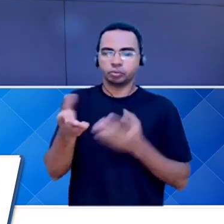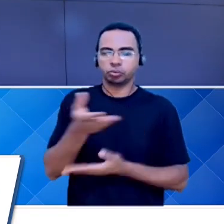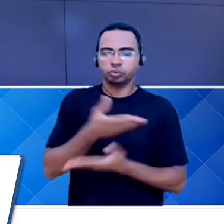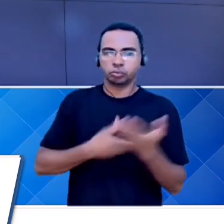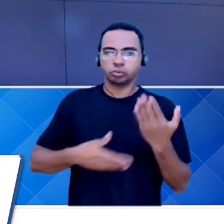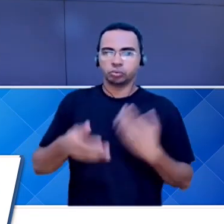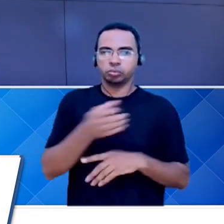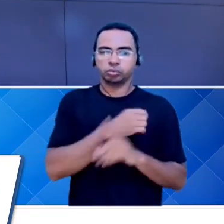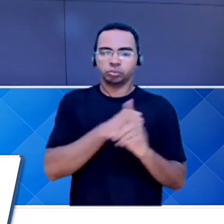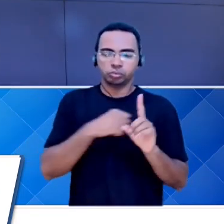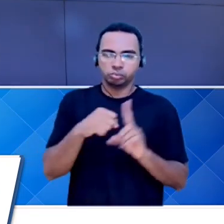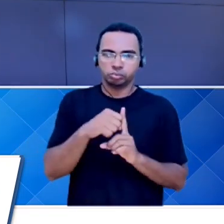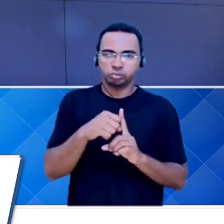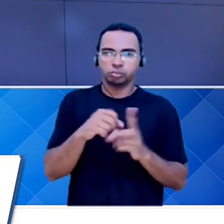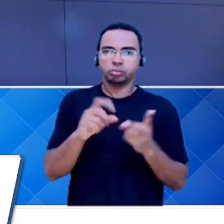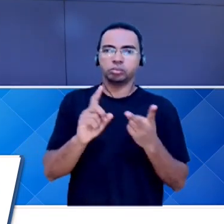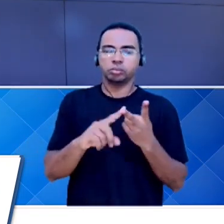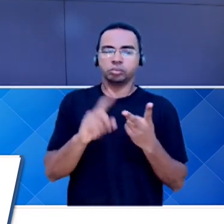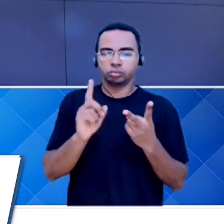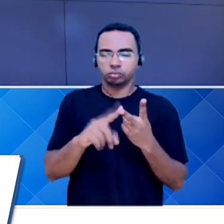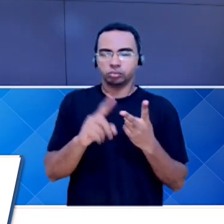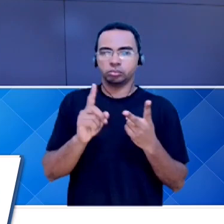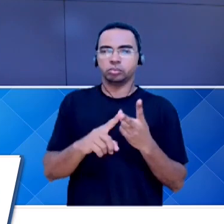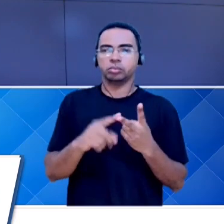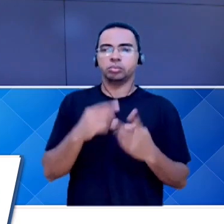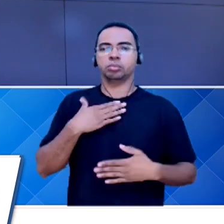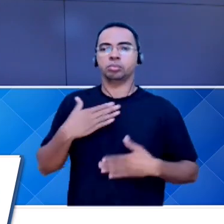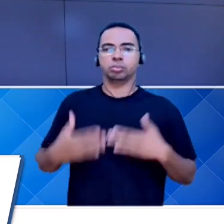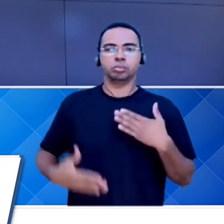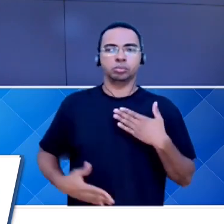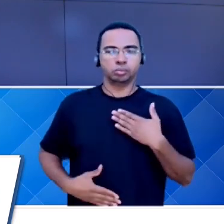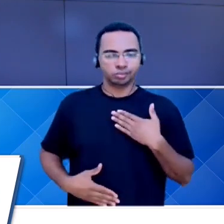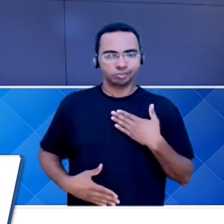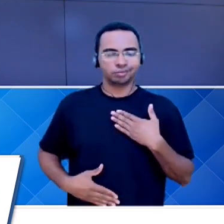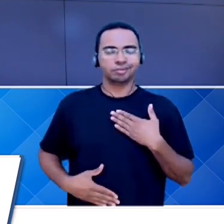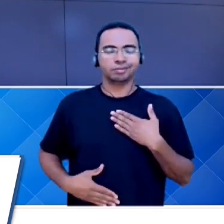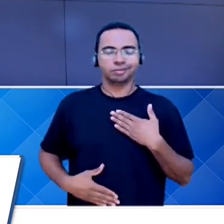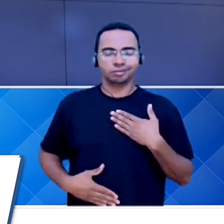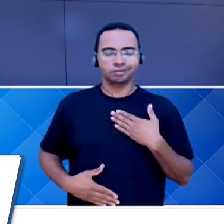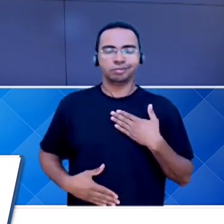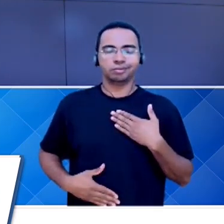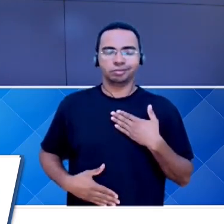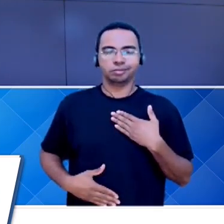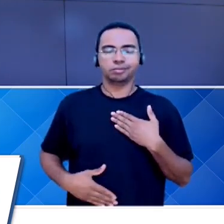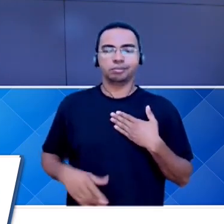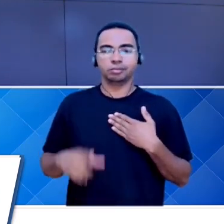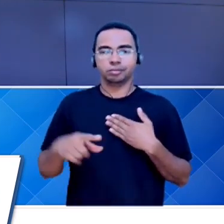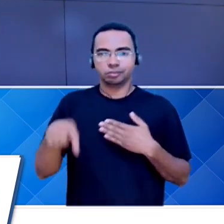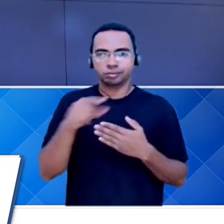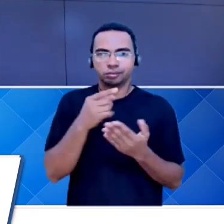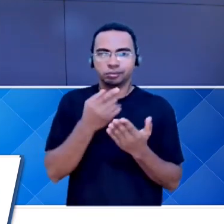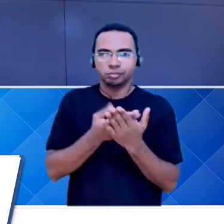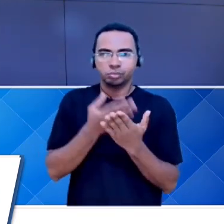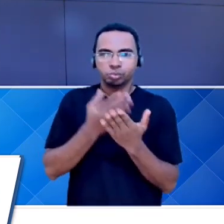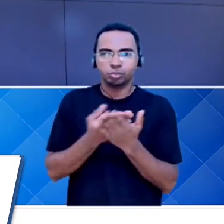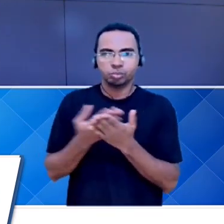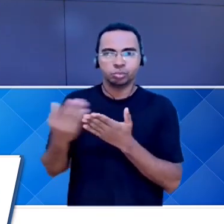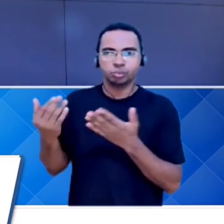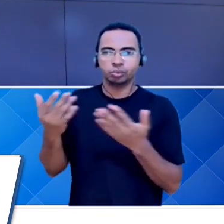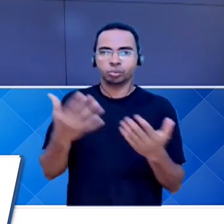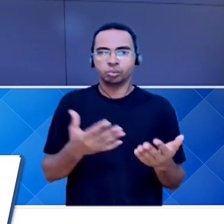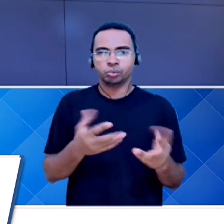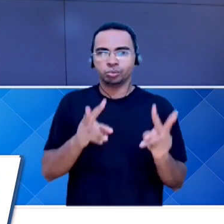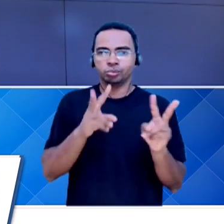social e também o comportamento, né? E esse estudo, ele trouxe muito a questão